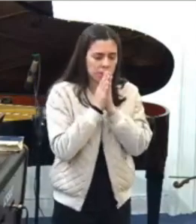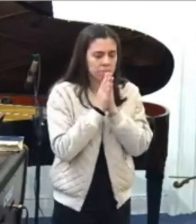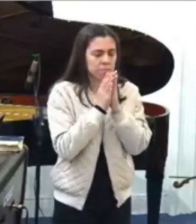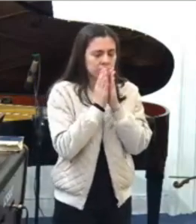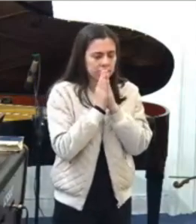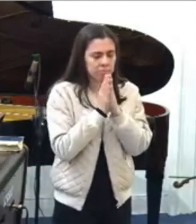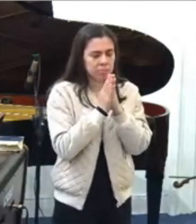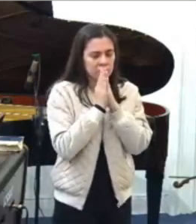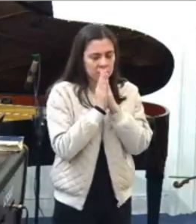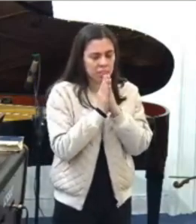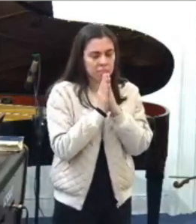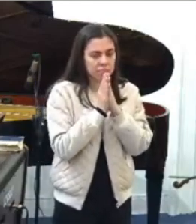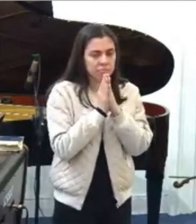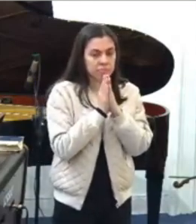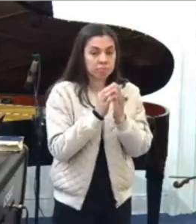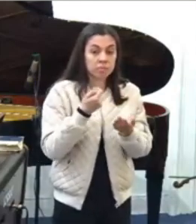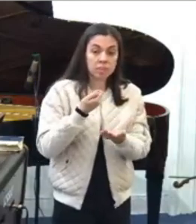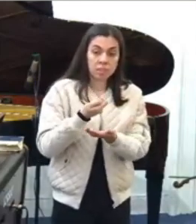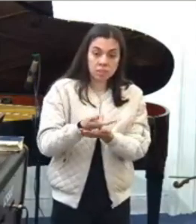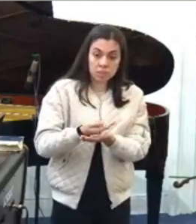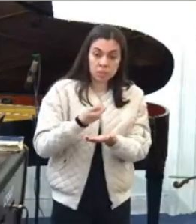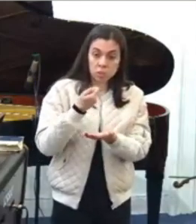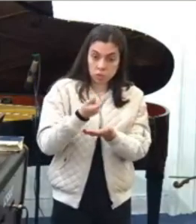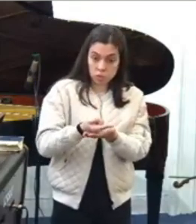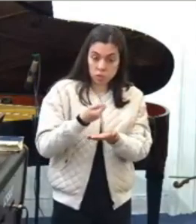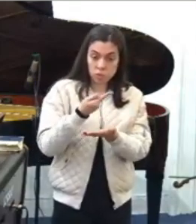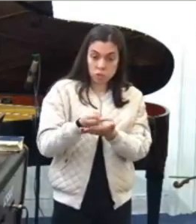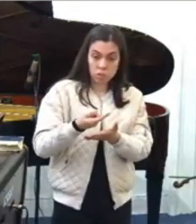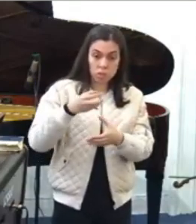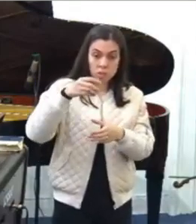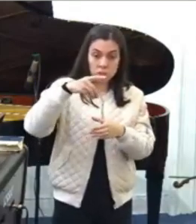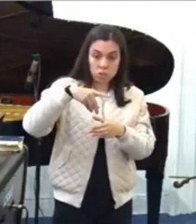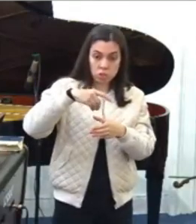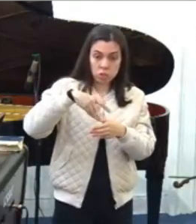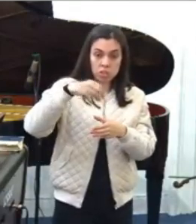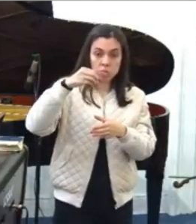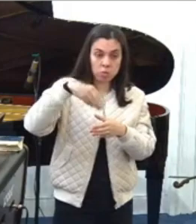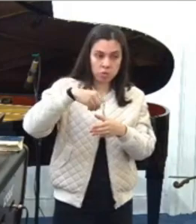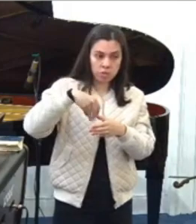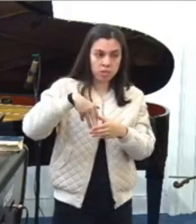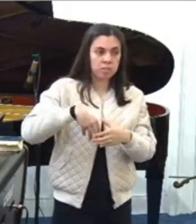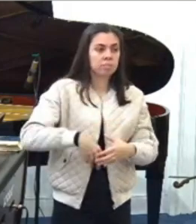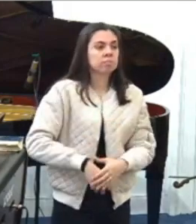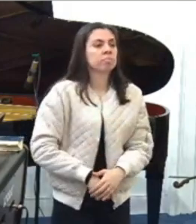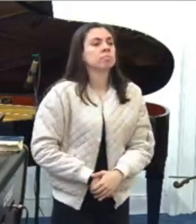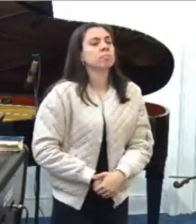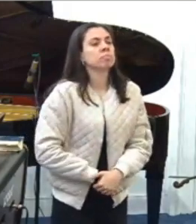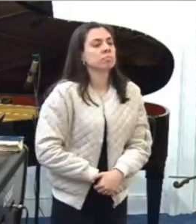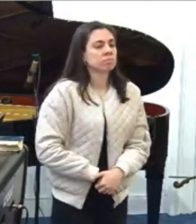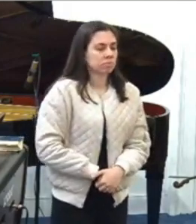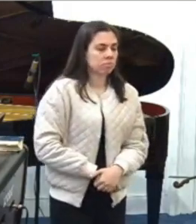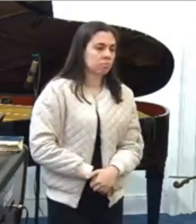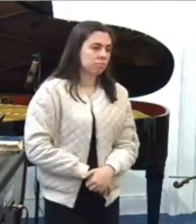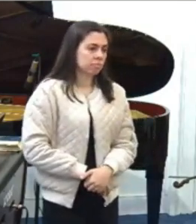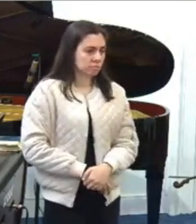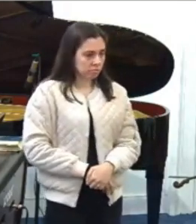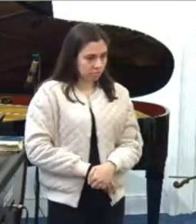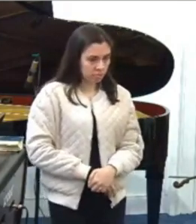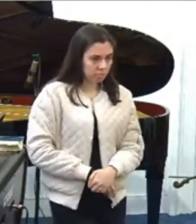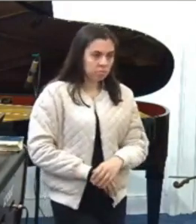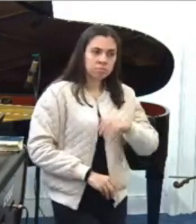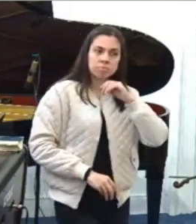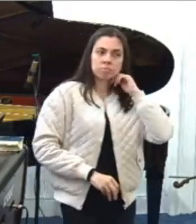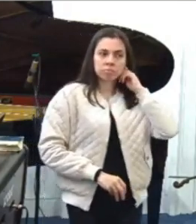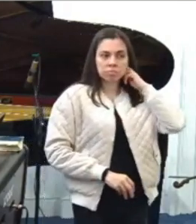de nossas contribuições, de nossos dízimos, de nossas ofertas. Eles devem estar como alvo